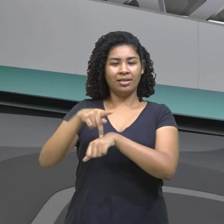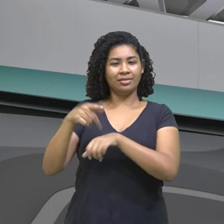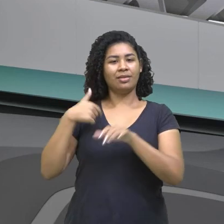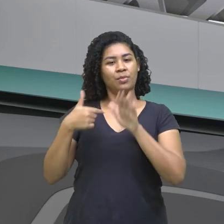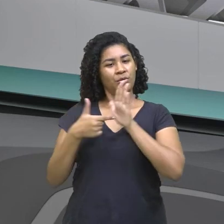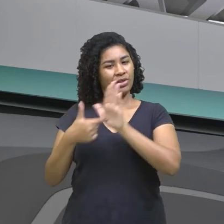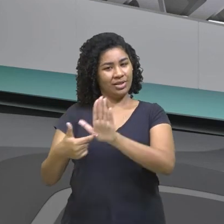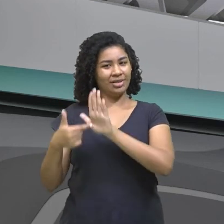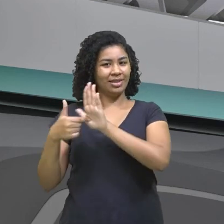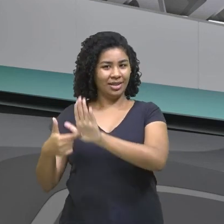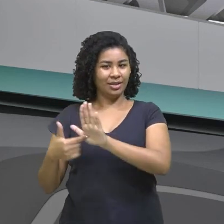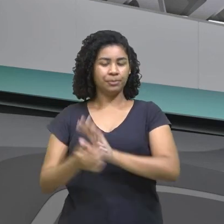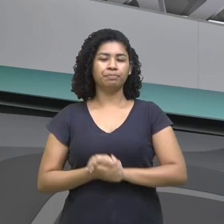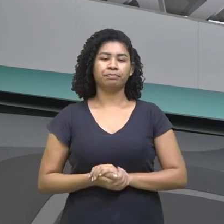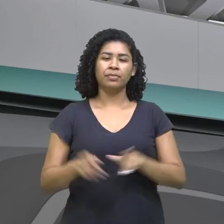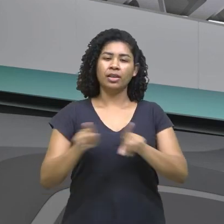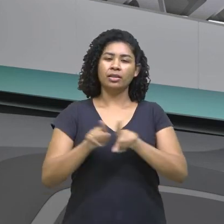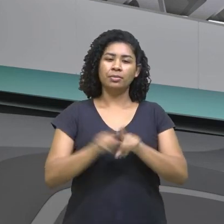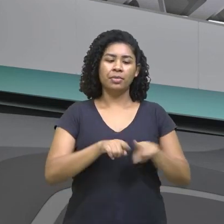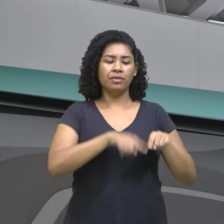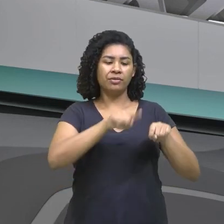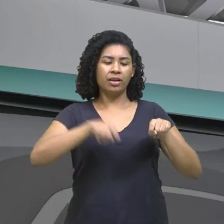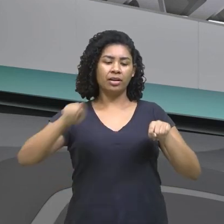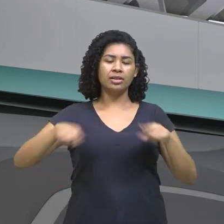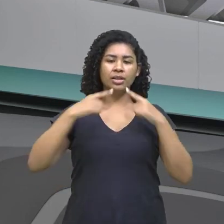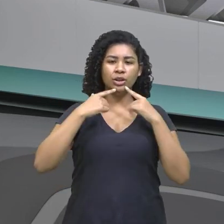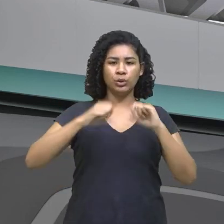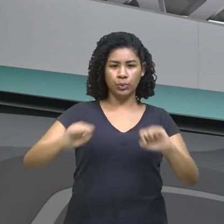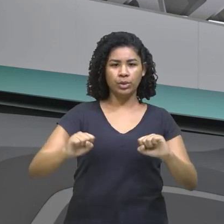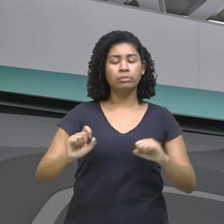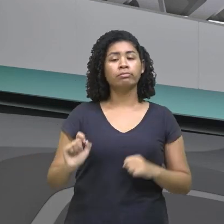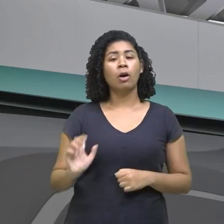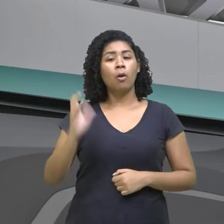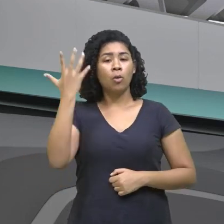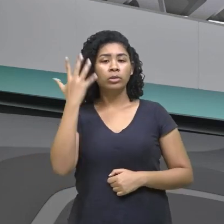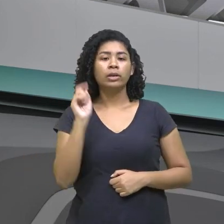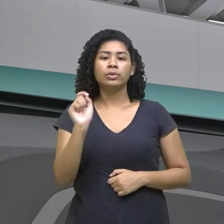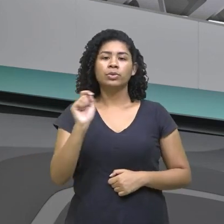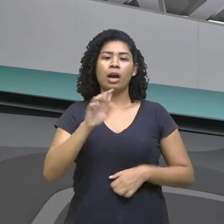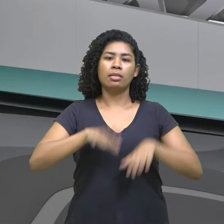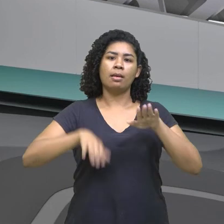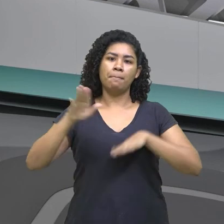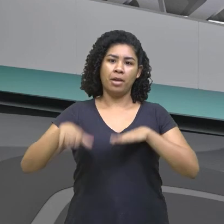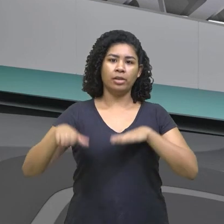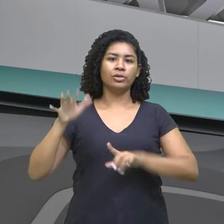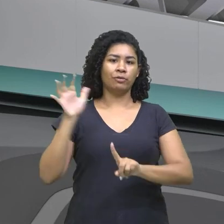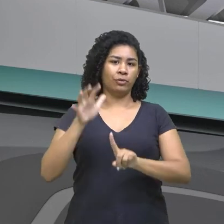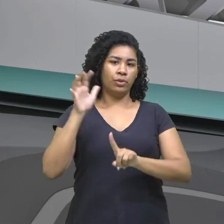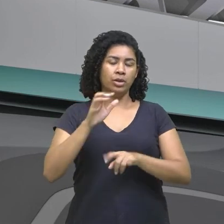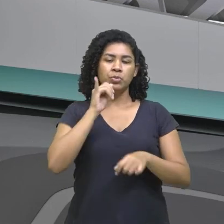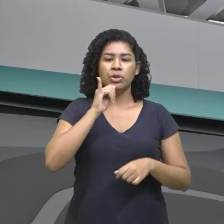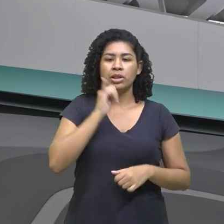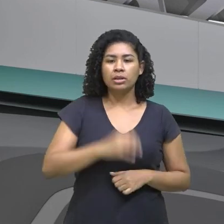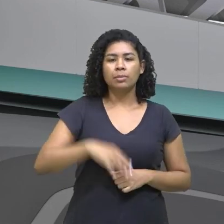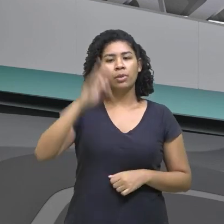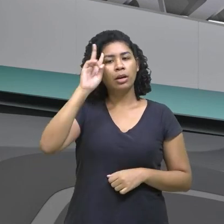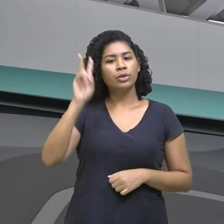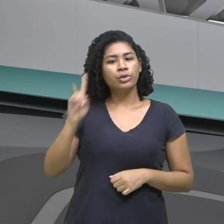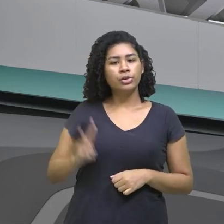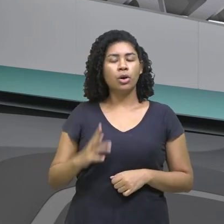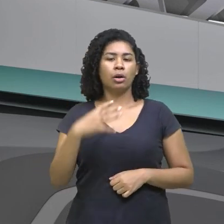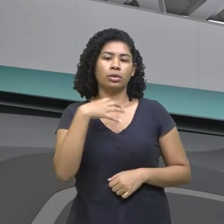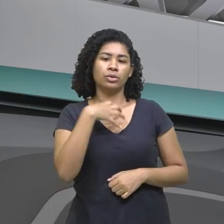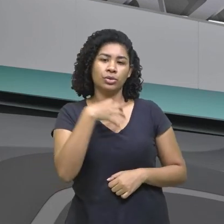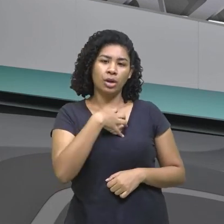Irlanda. E a variação linguística, ela ocorre dependendo de alguns fatores, dependendo da história, dependendo do